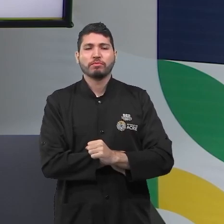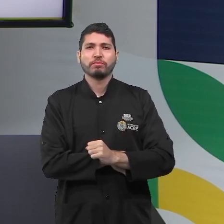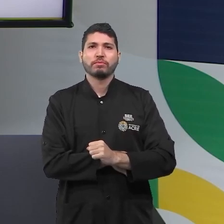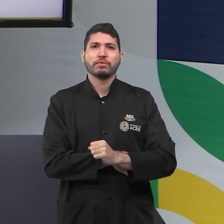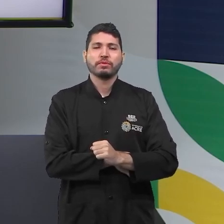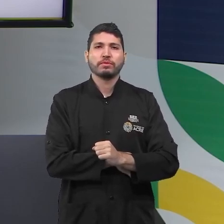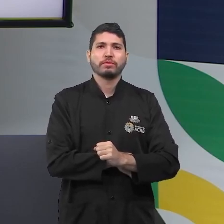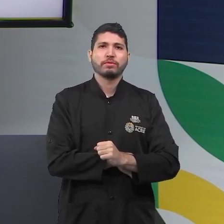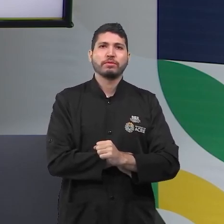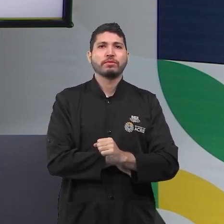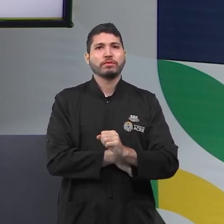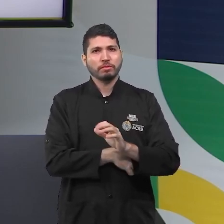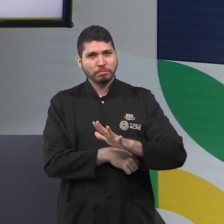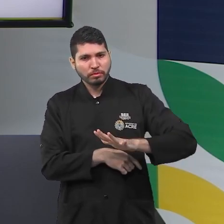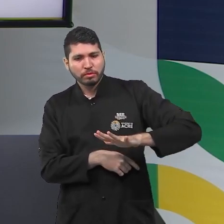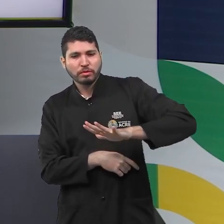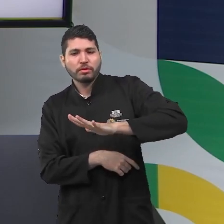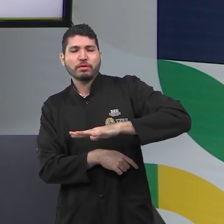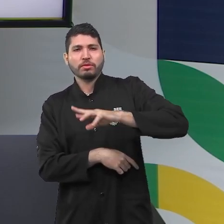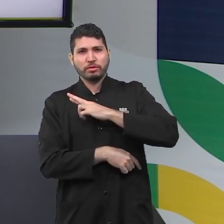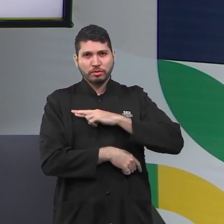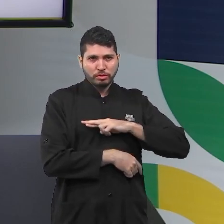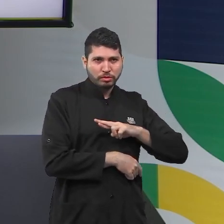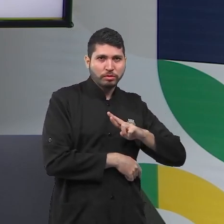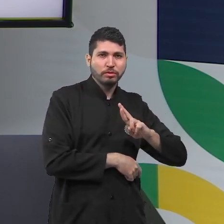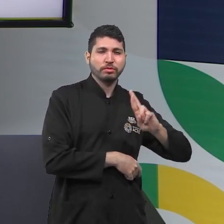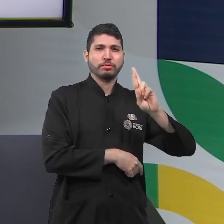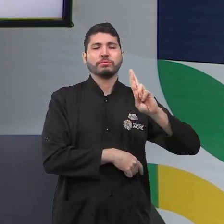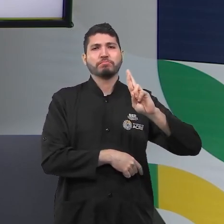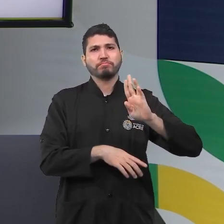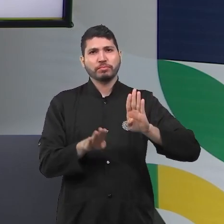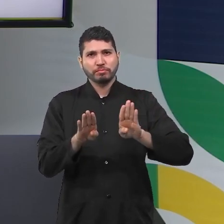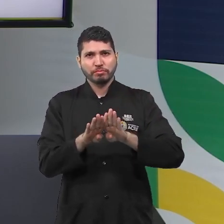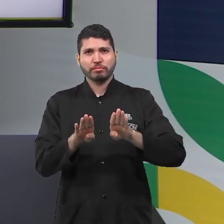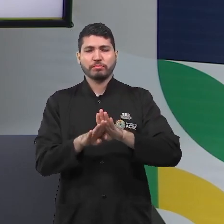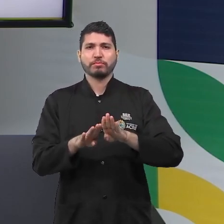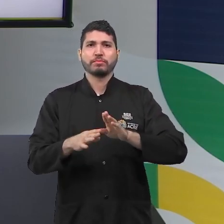passou ao âmbito religioso. Então, uma das questões muito